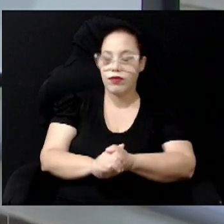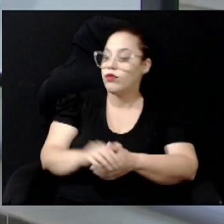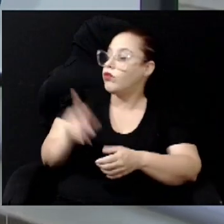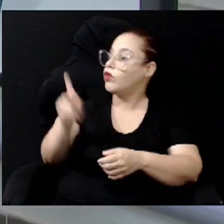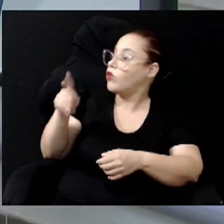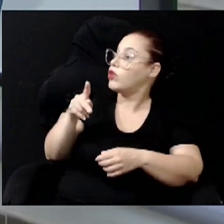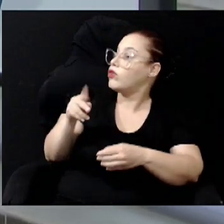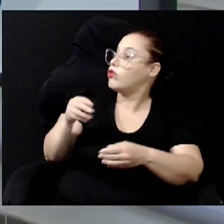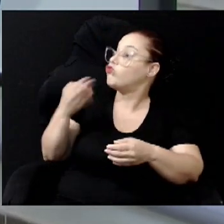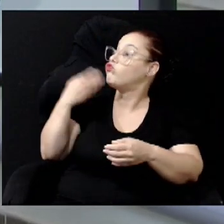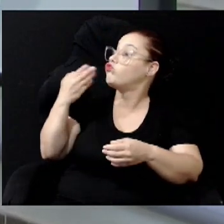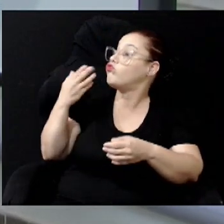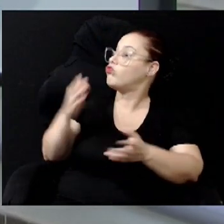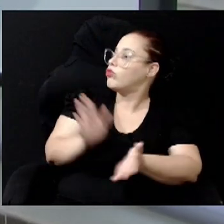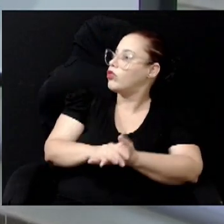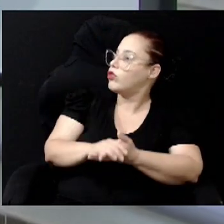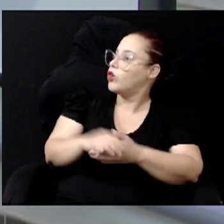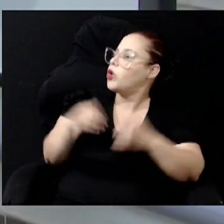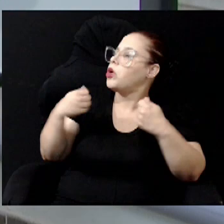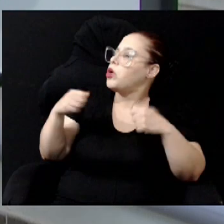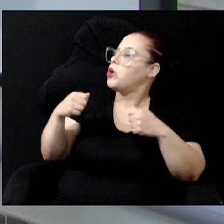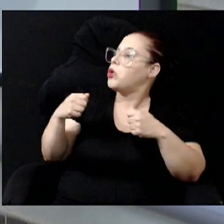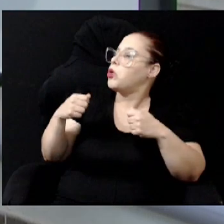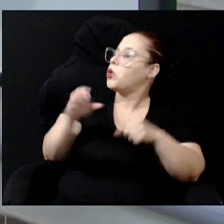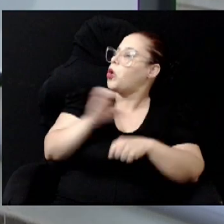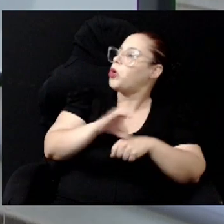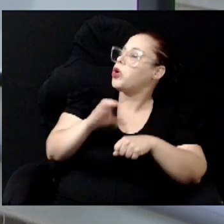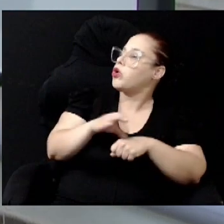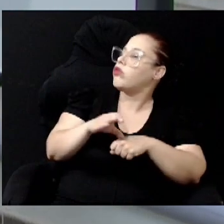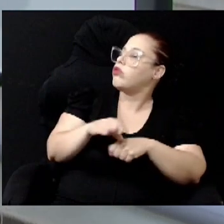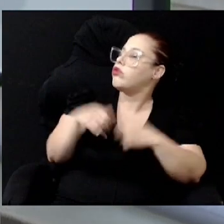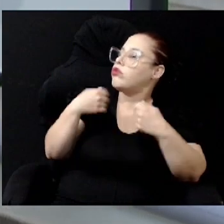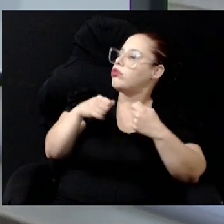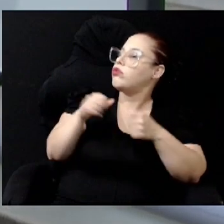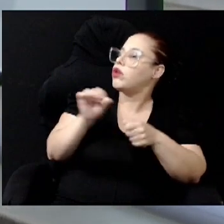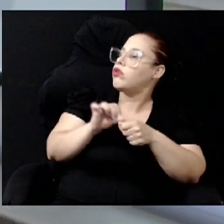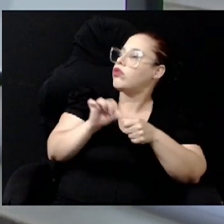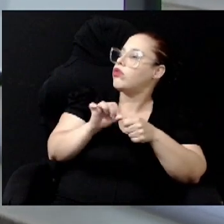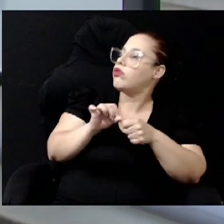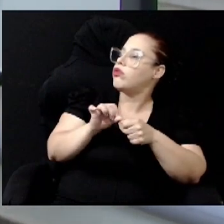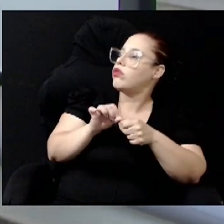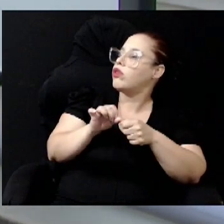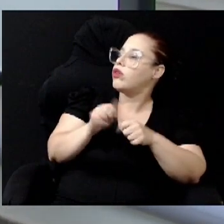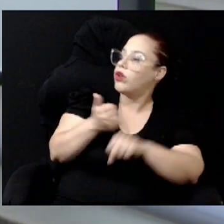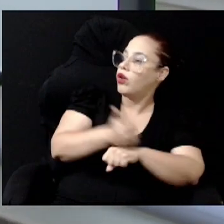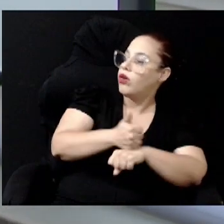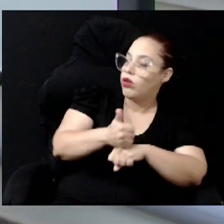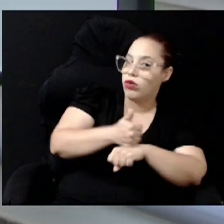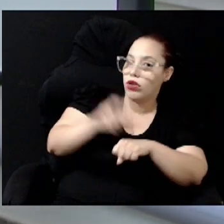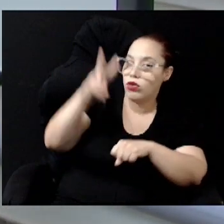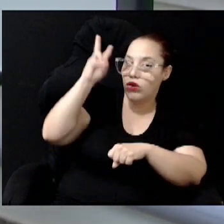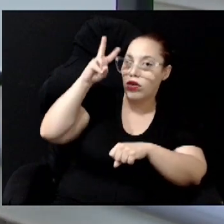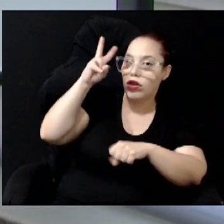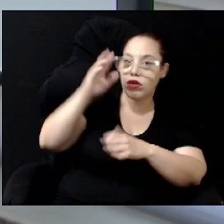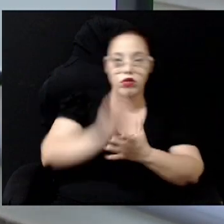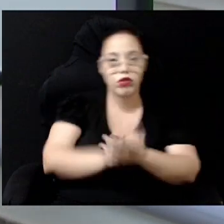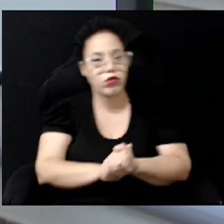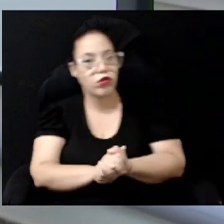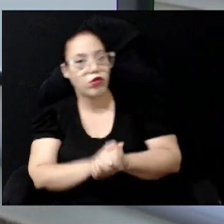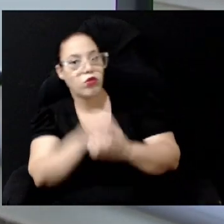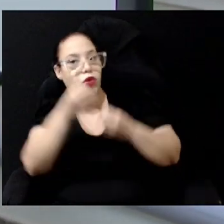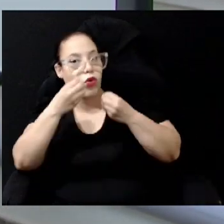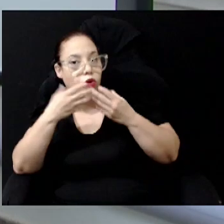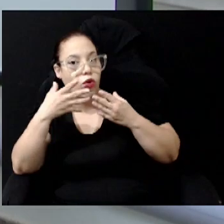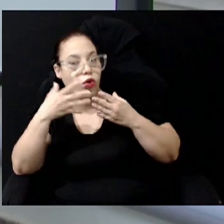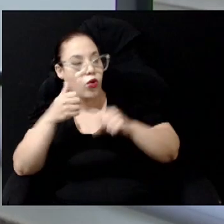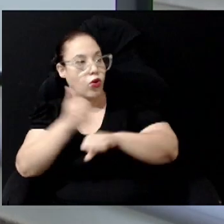gente, o que eu preciso, qual curso que eu preciso fazer para me tornar um historiador? Bom, para se tornar um